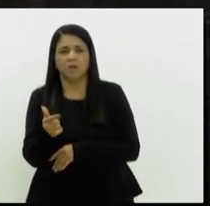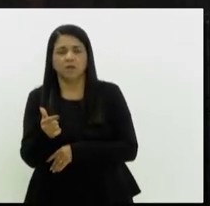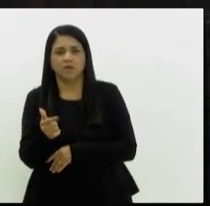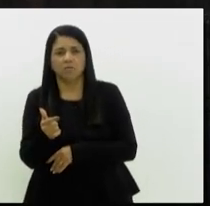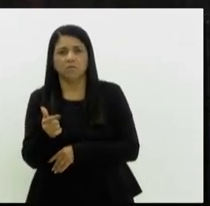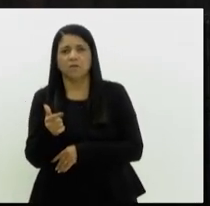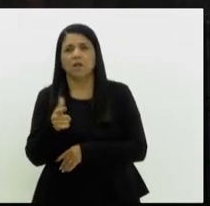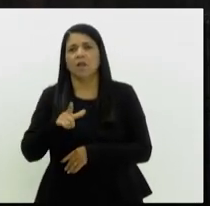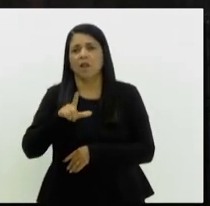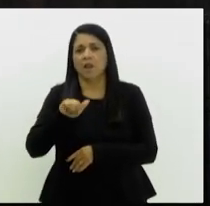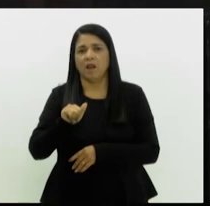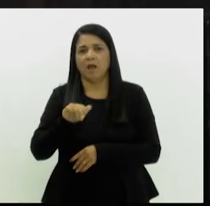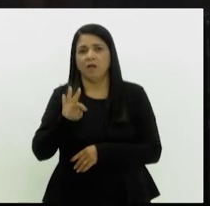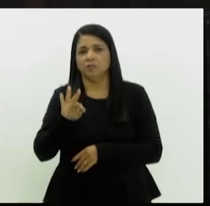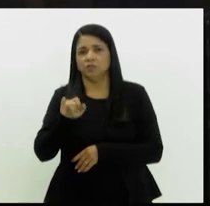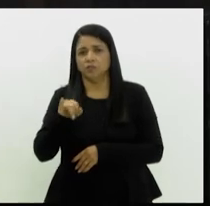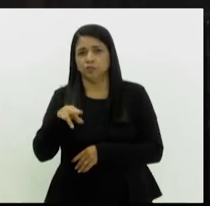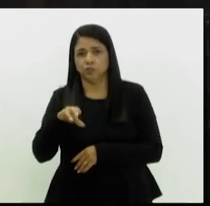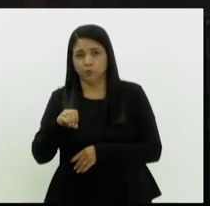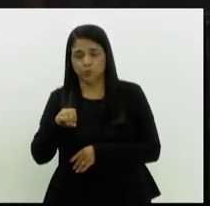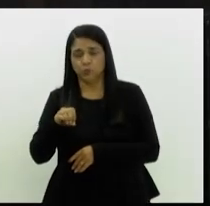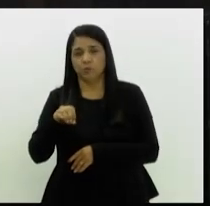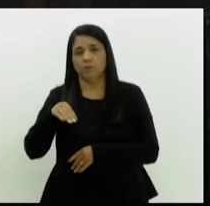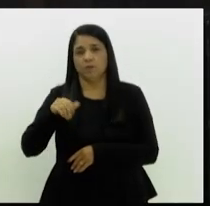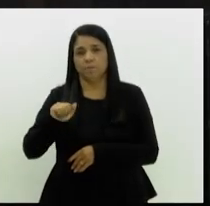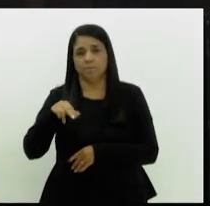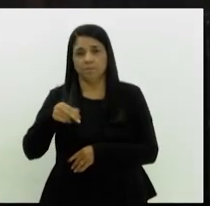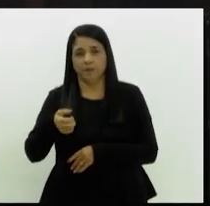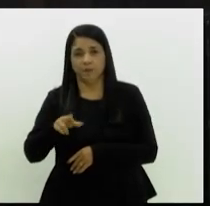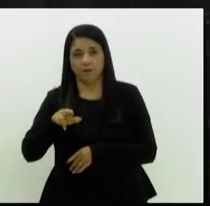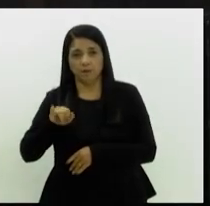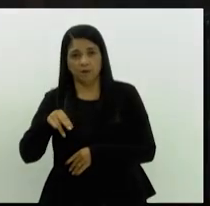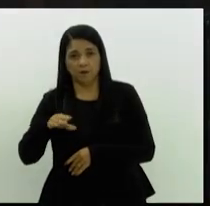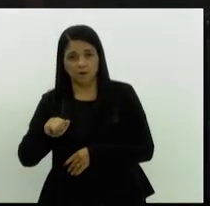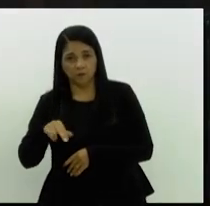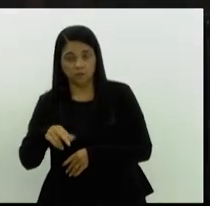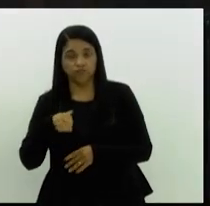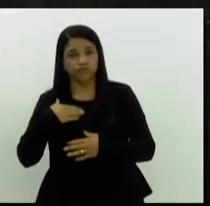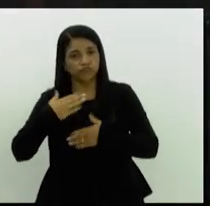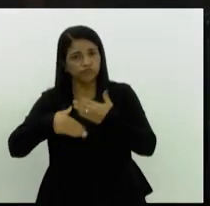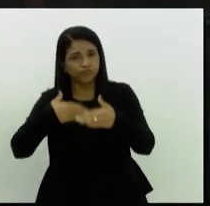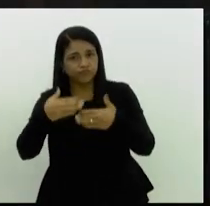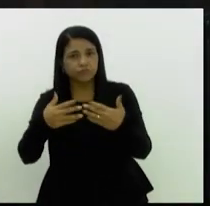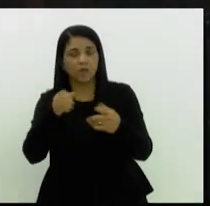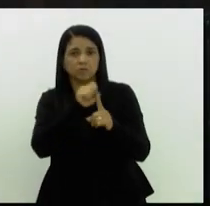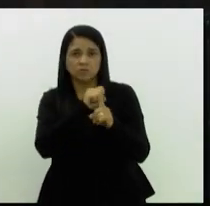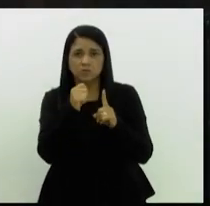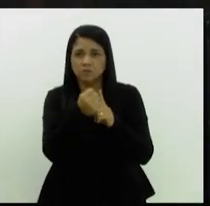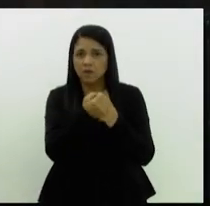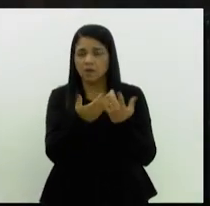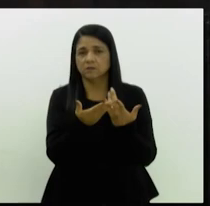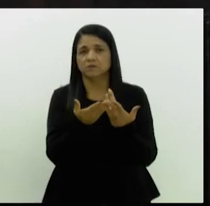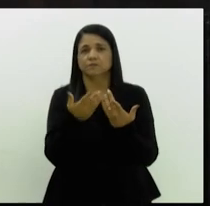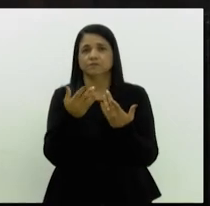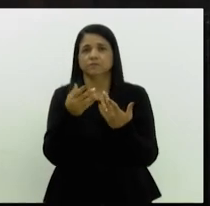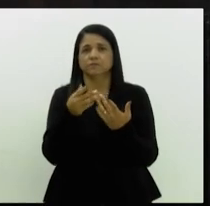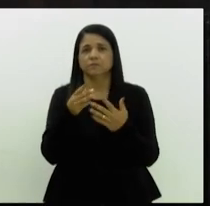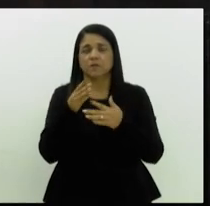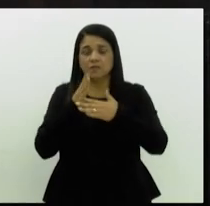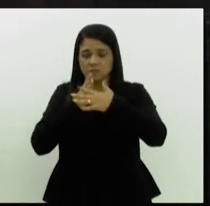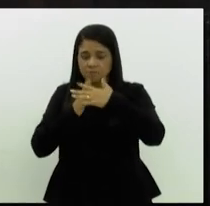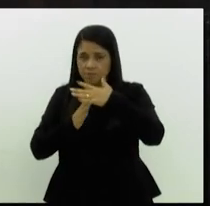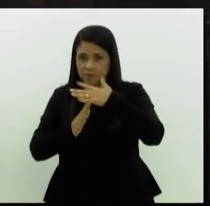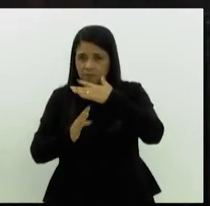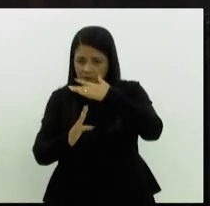latino-americano. São construções que foram feitas ao longo das diversas sociedades. E as migrações que existiram no